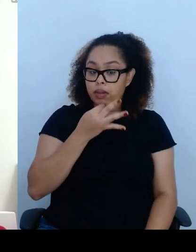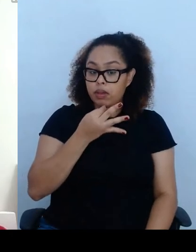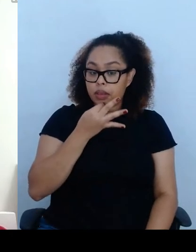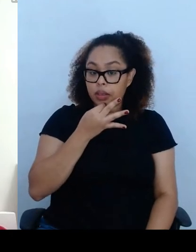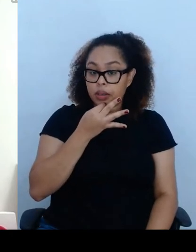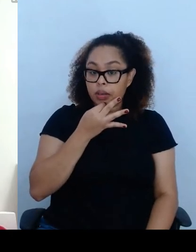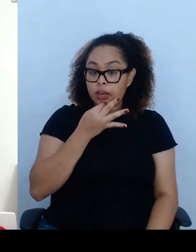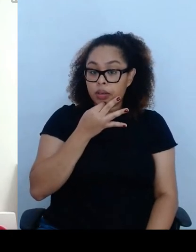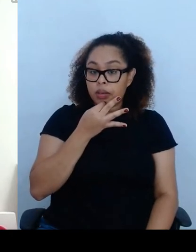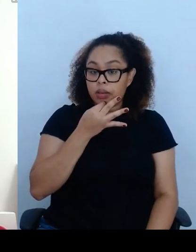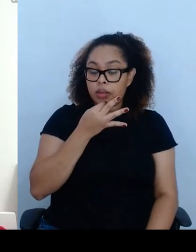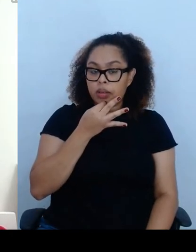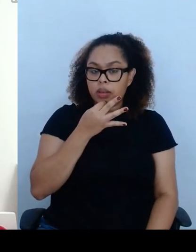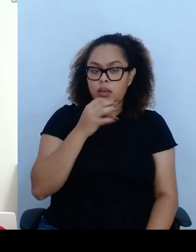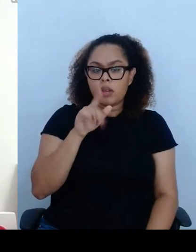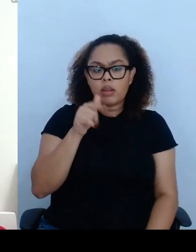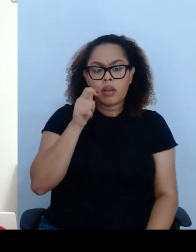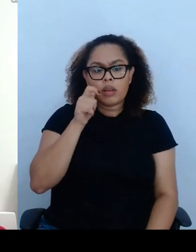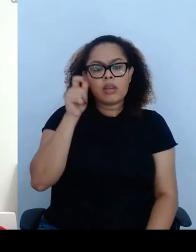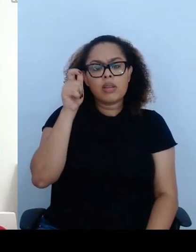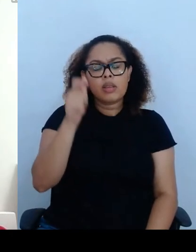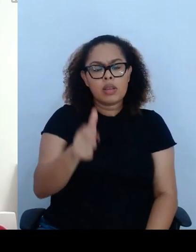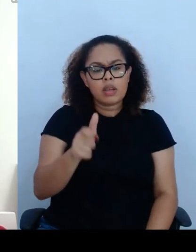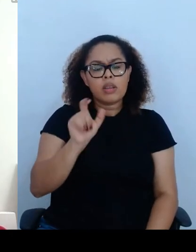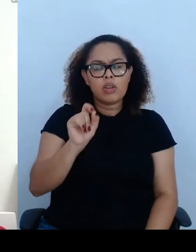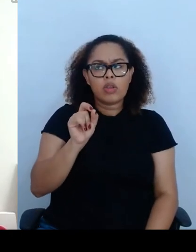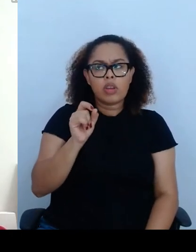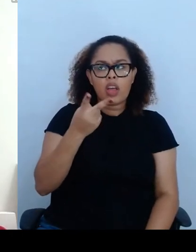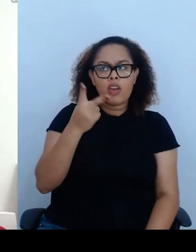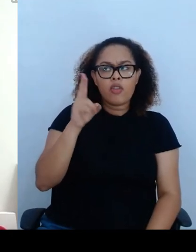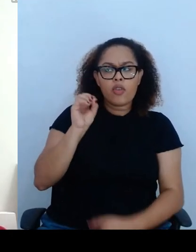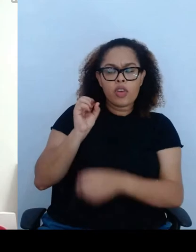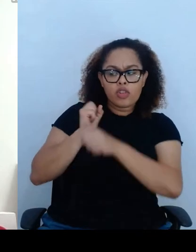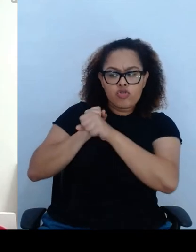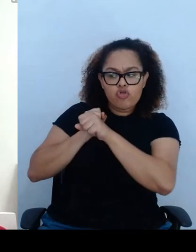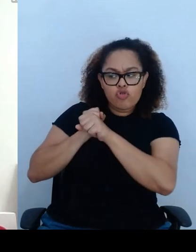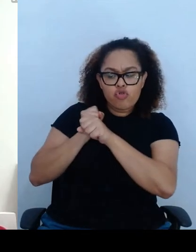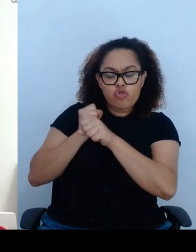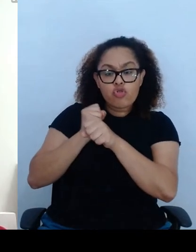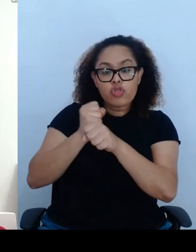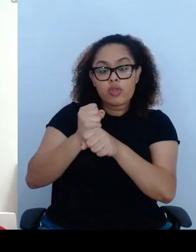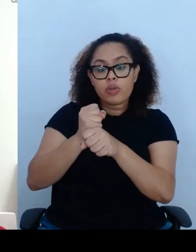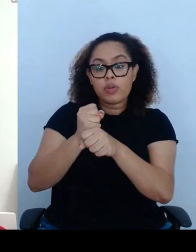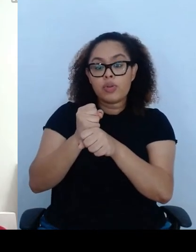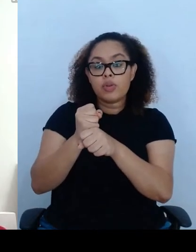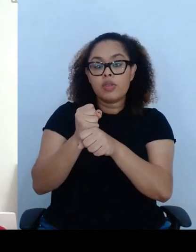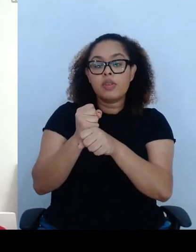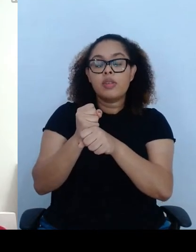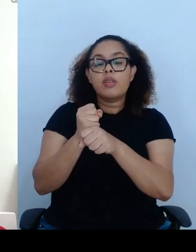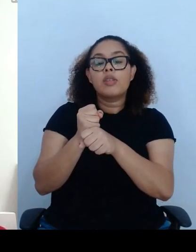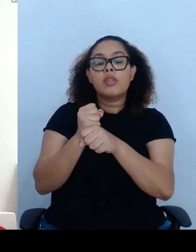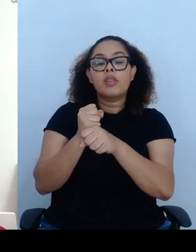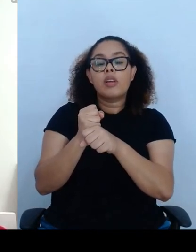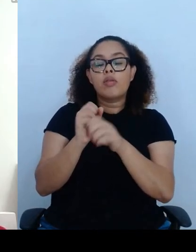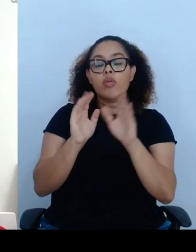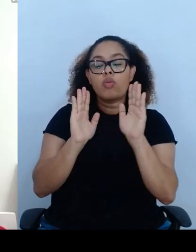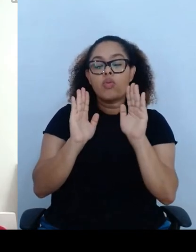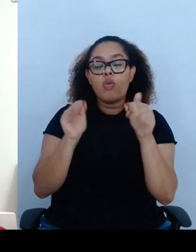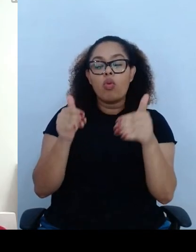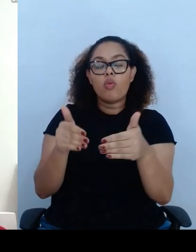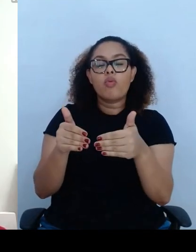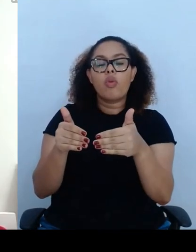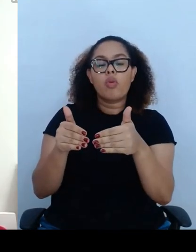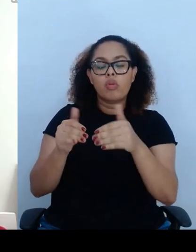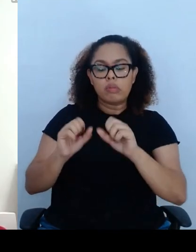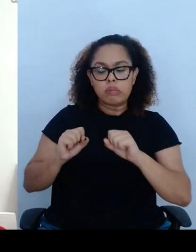mais interessante aqui nos últimos 20 anos houve um trabalho extenso a respeito de Francis